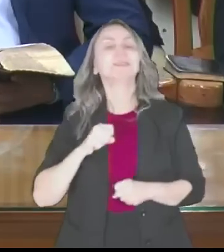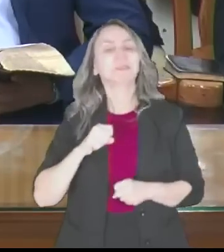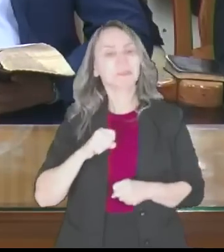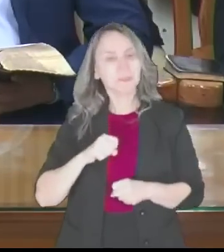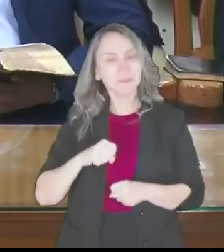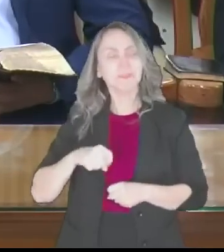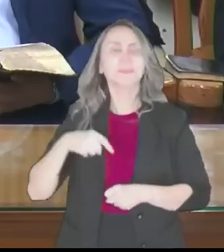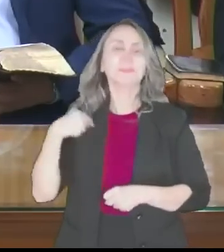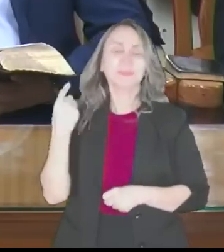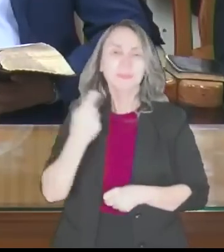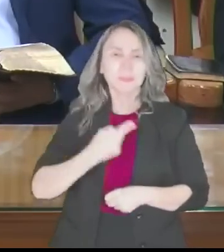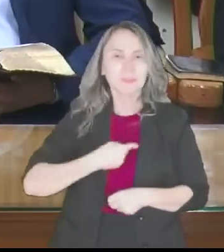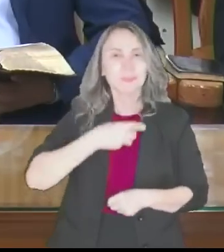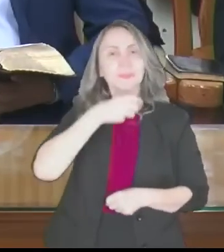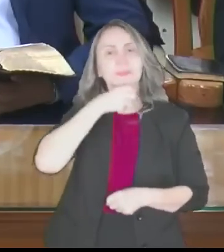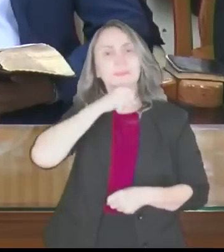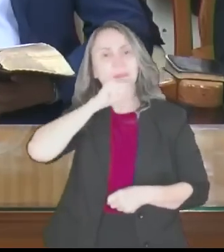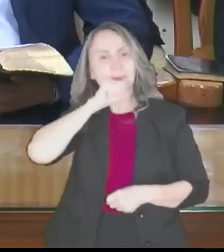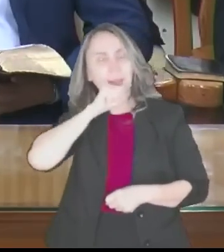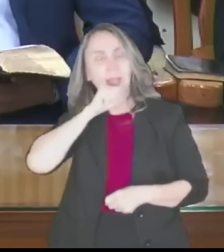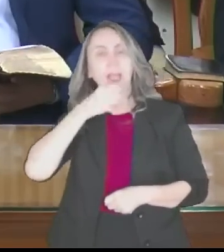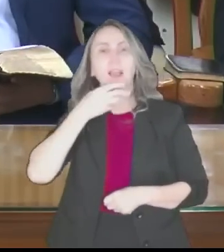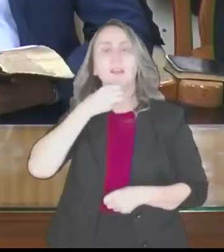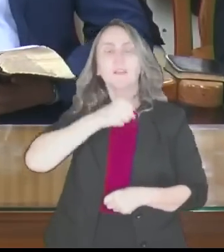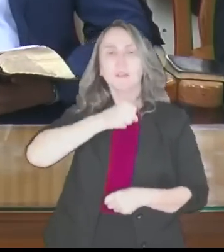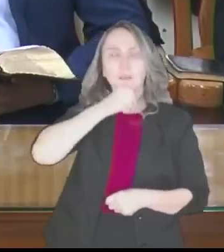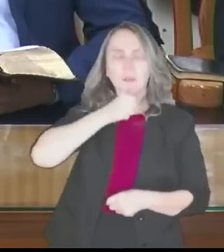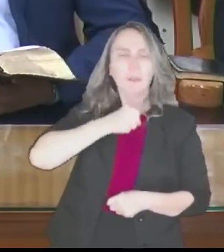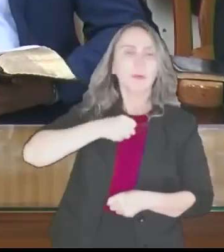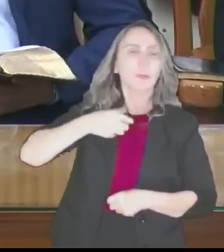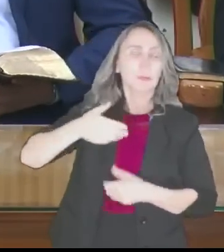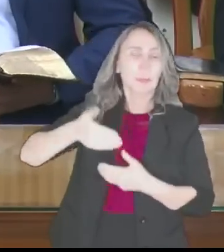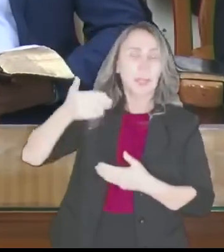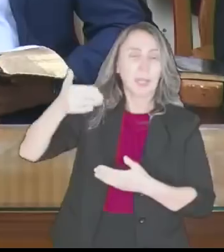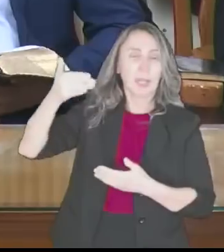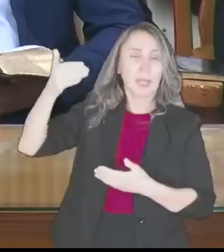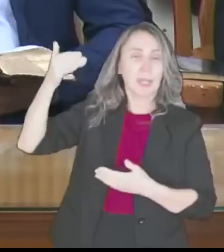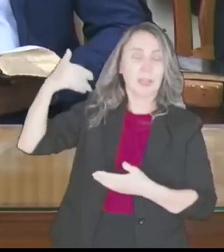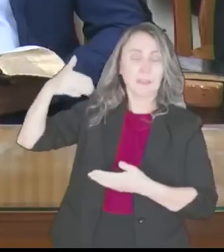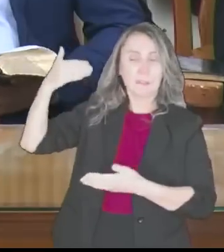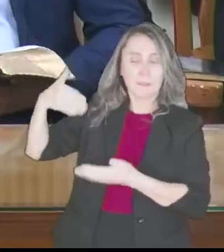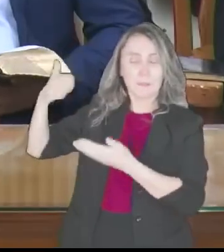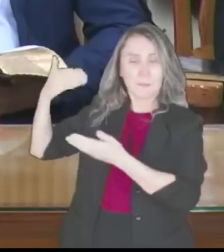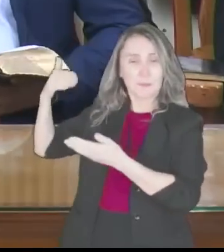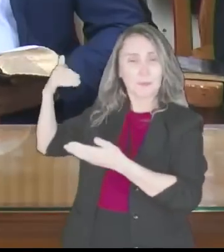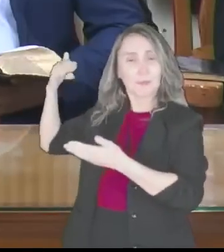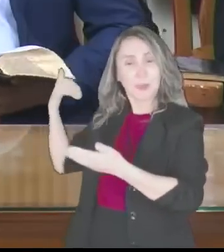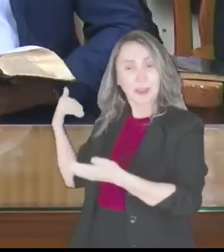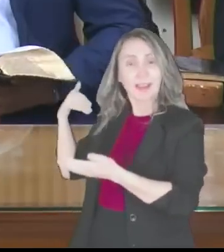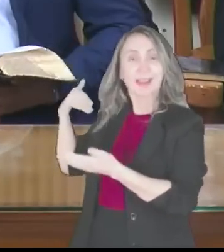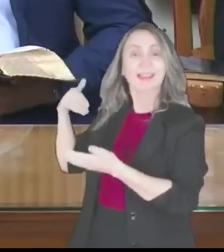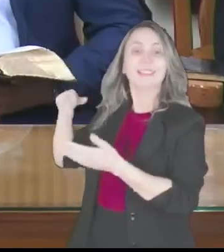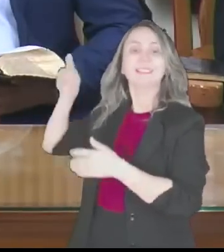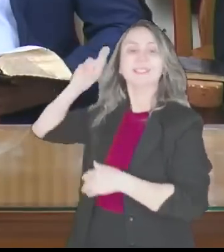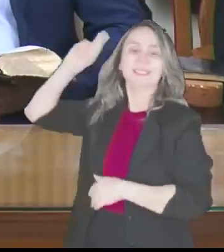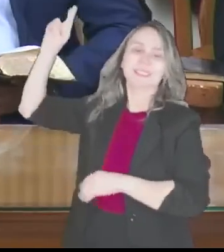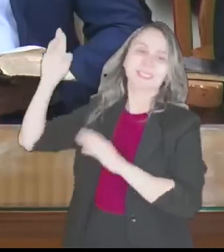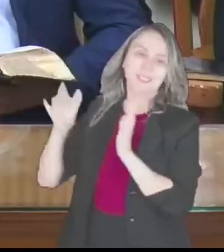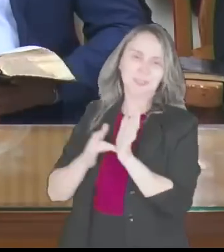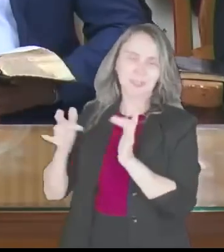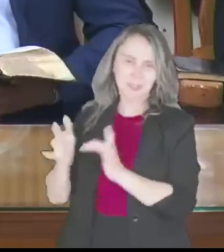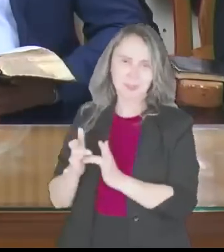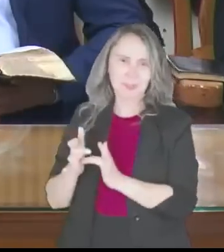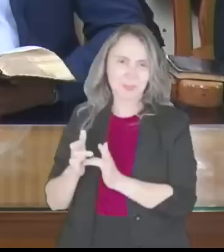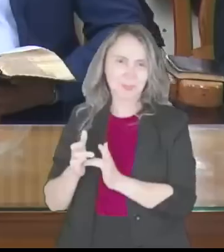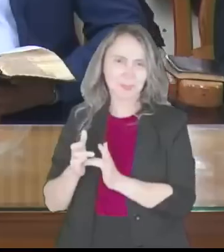avós espirituais e foram aprendendo até chegar aos apóstolos e até chegar ao Senhor Jesus. Não podemos.